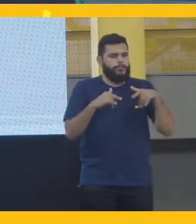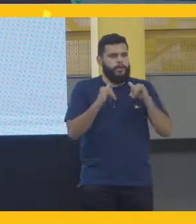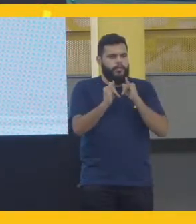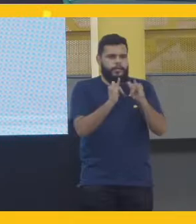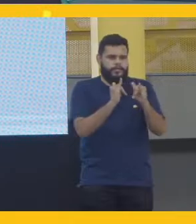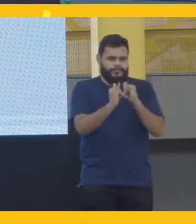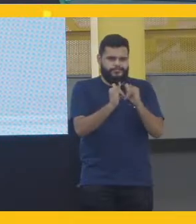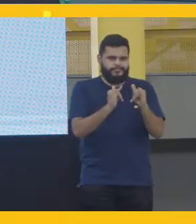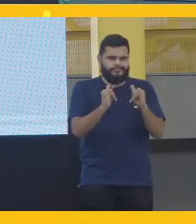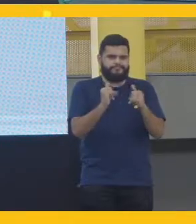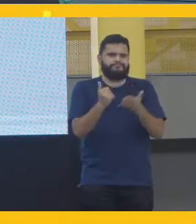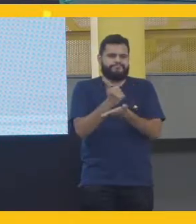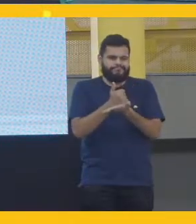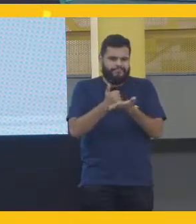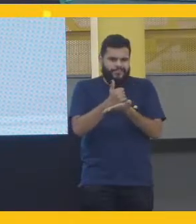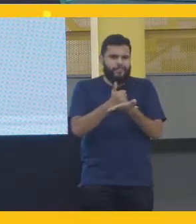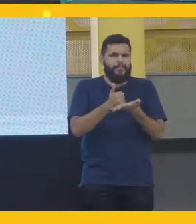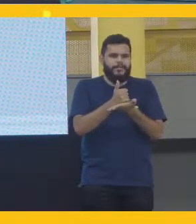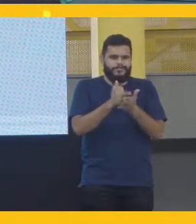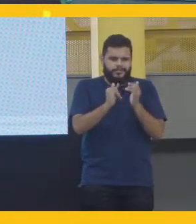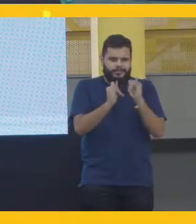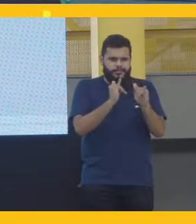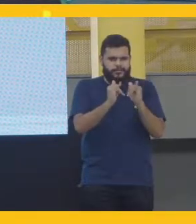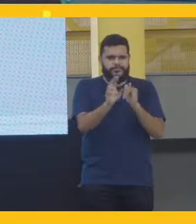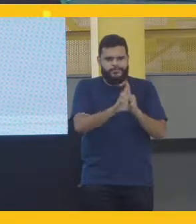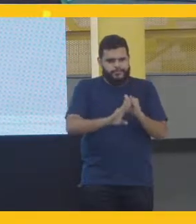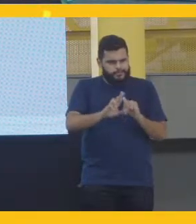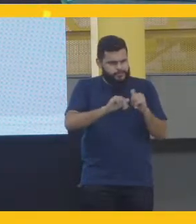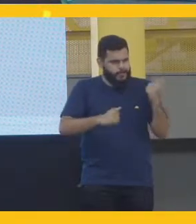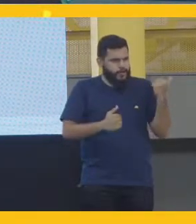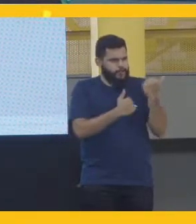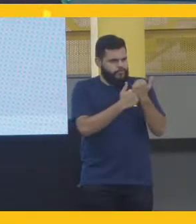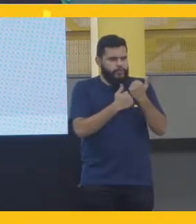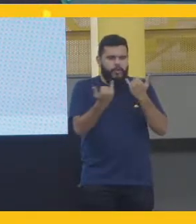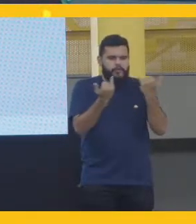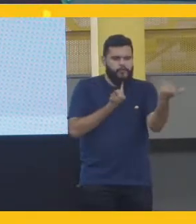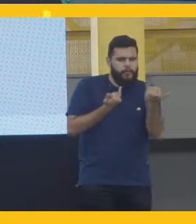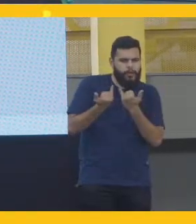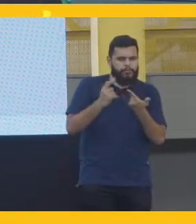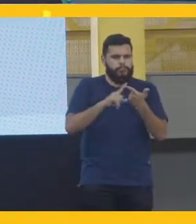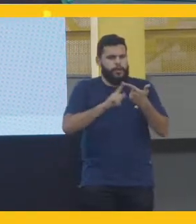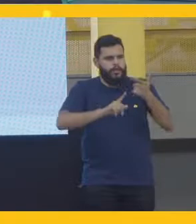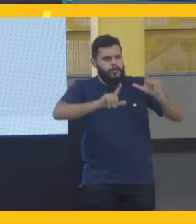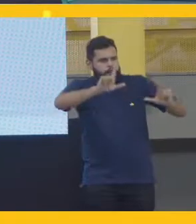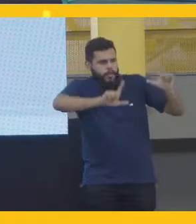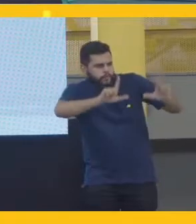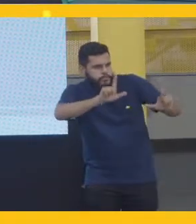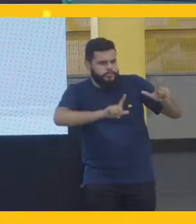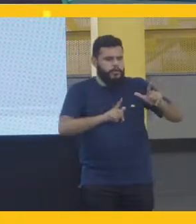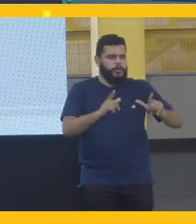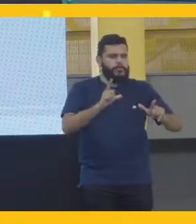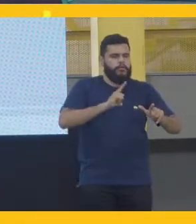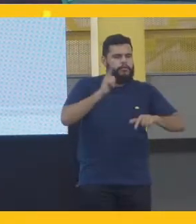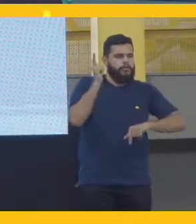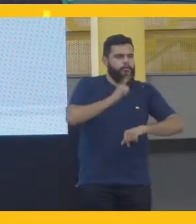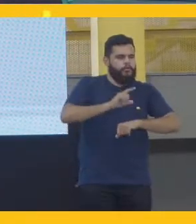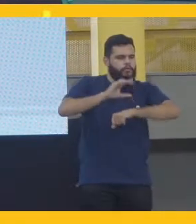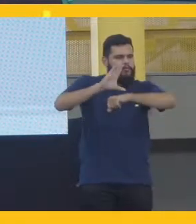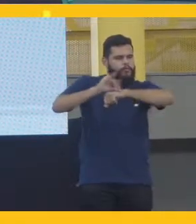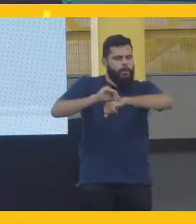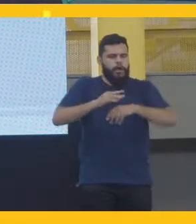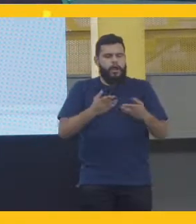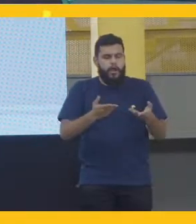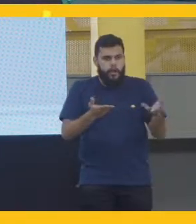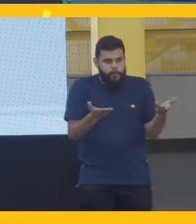internet. Antigamente você ia para a TV, para o jornal, colocava uma foto no outdoor. Mas